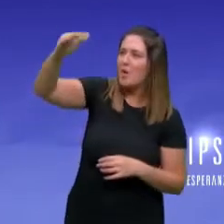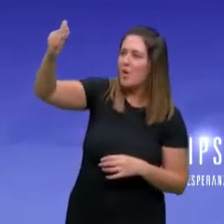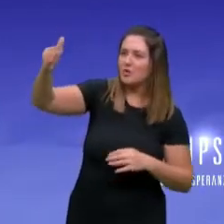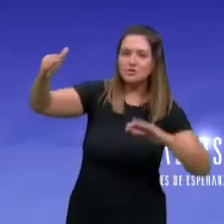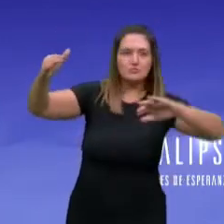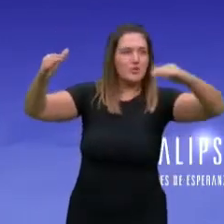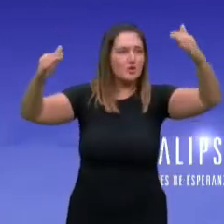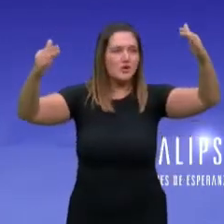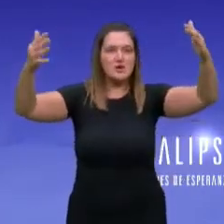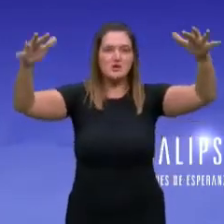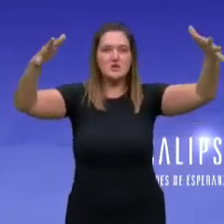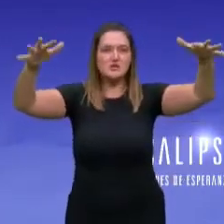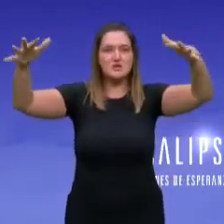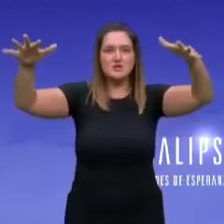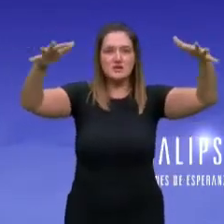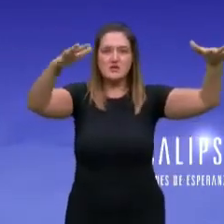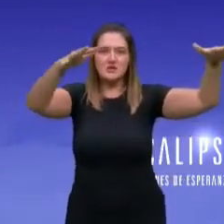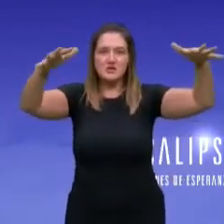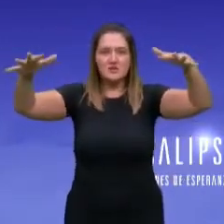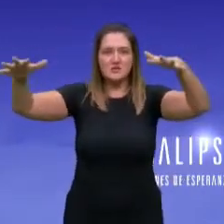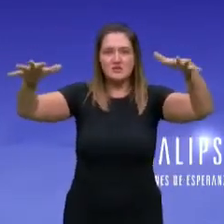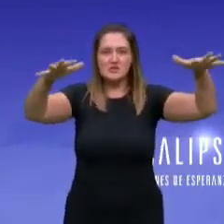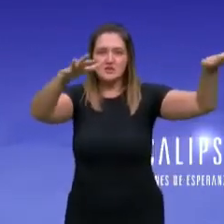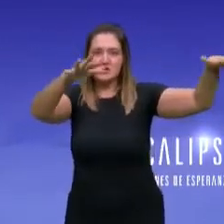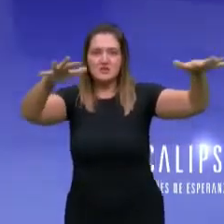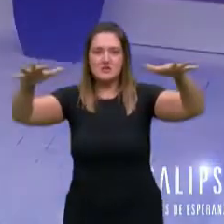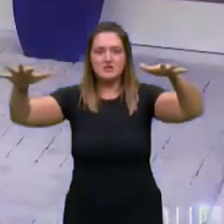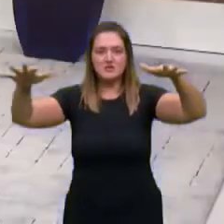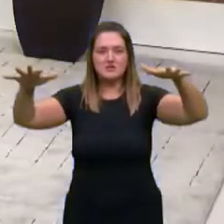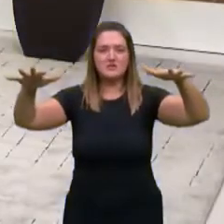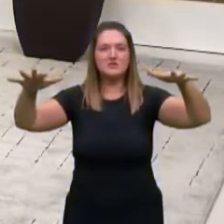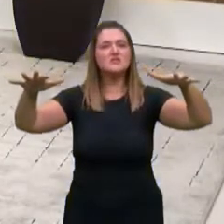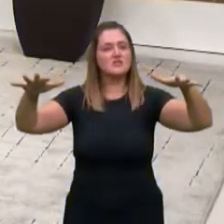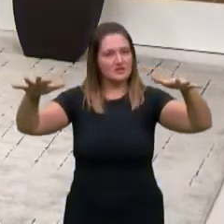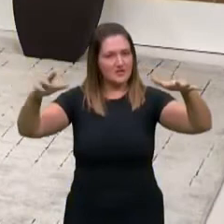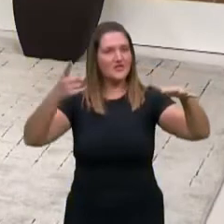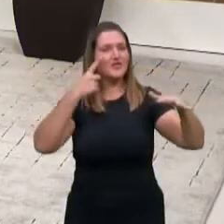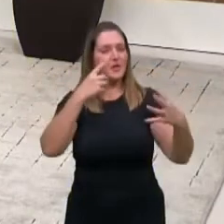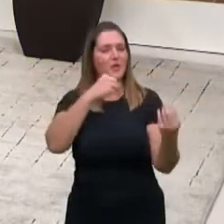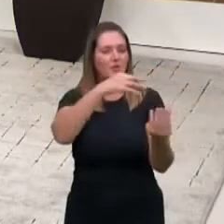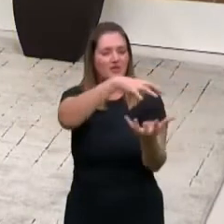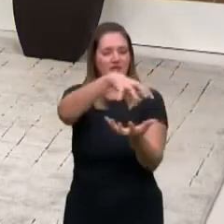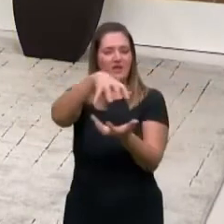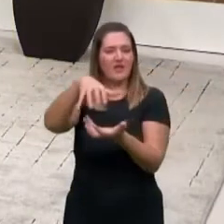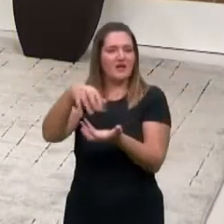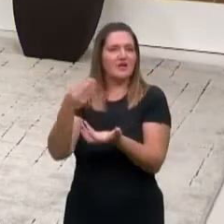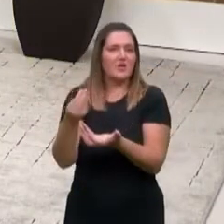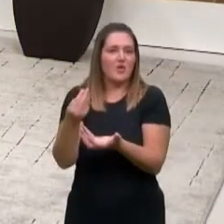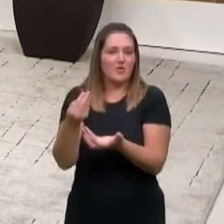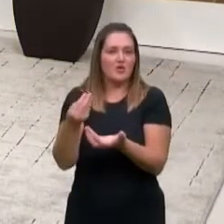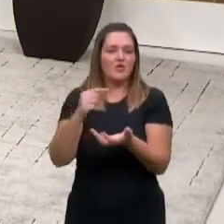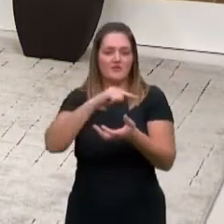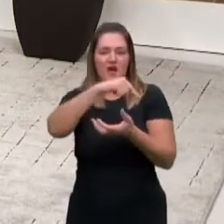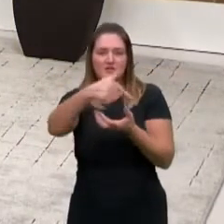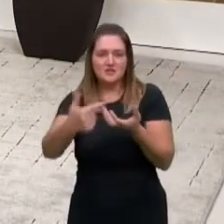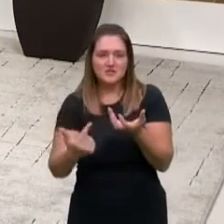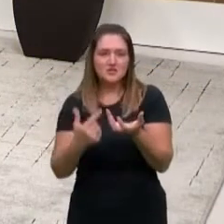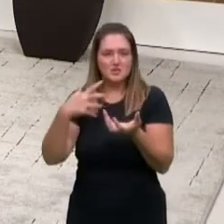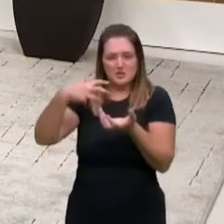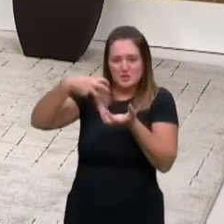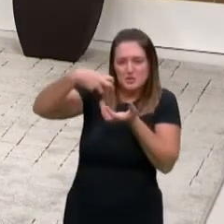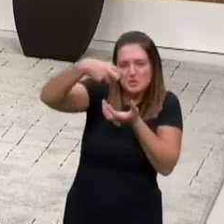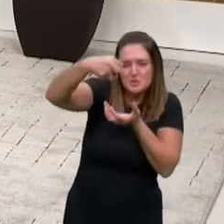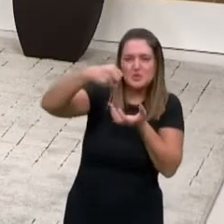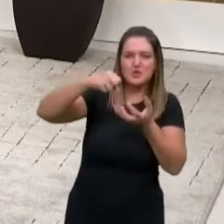e eis que os montes tremiam, e todos os outeiros estremeciam. Vai vendo a situação da terra durante o milênio. Vazio,